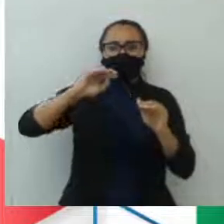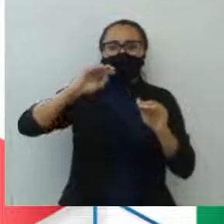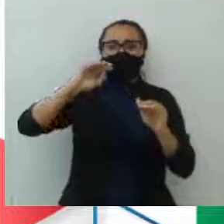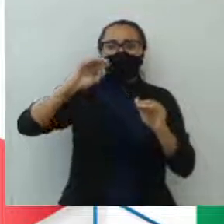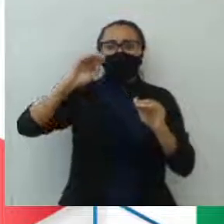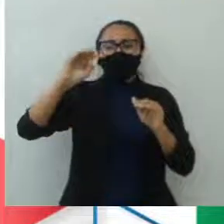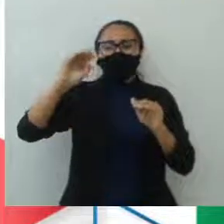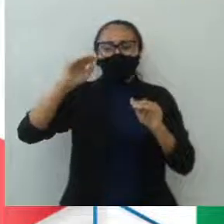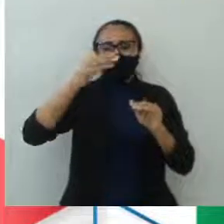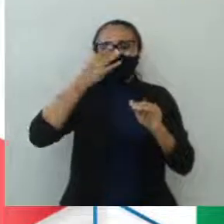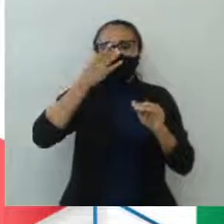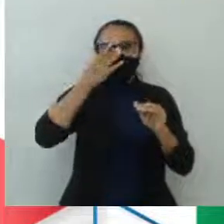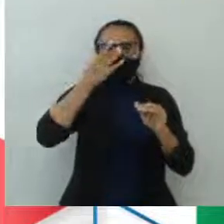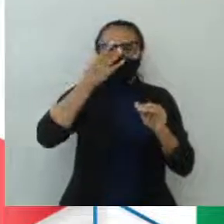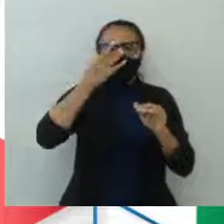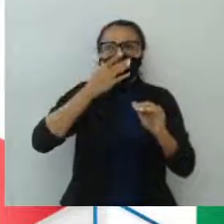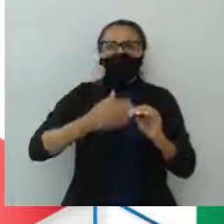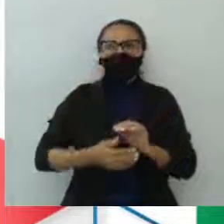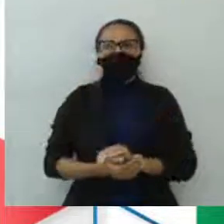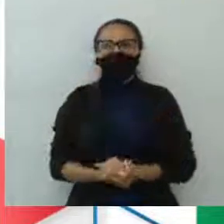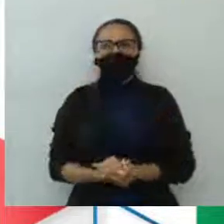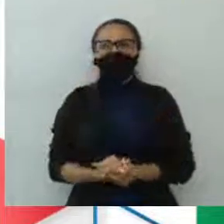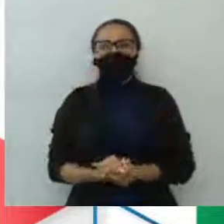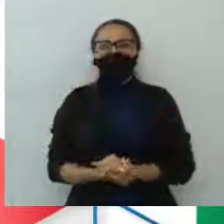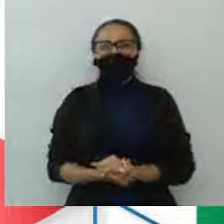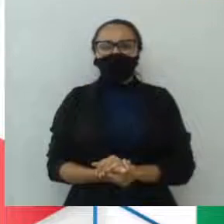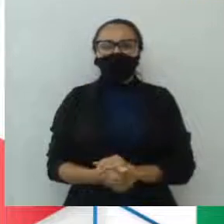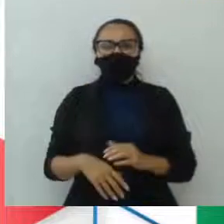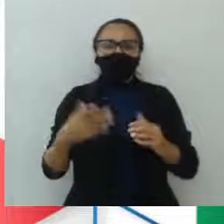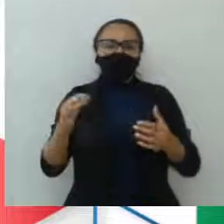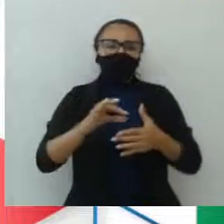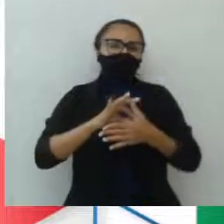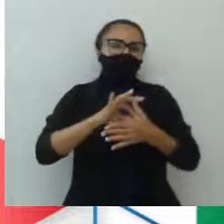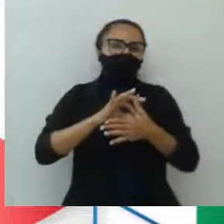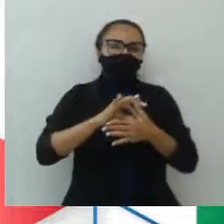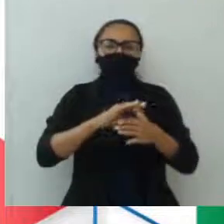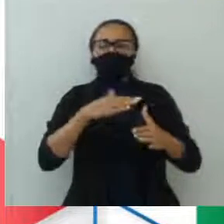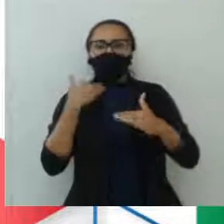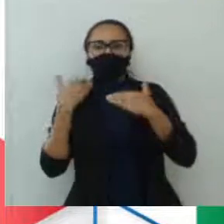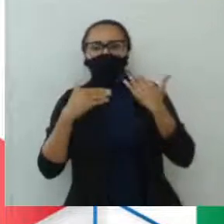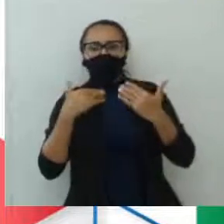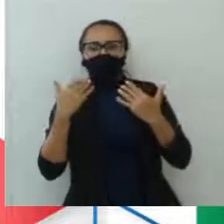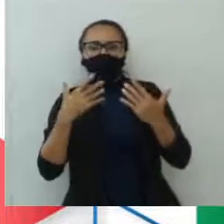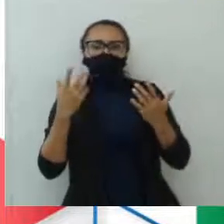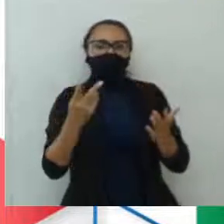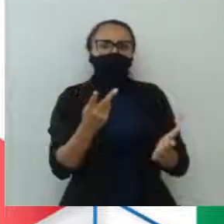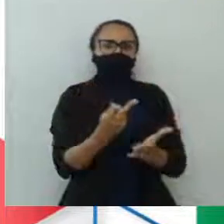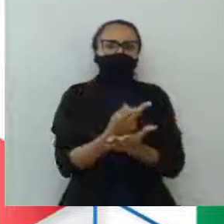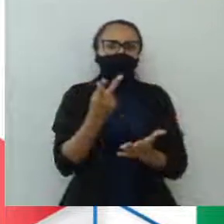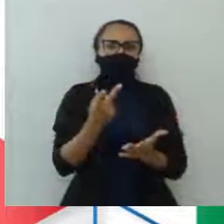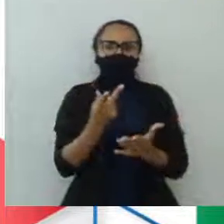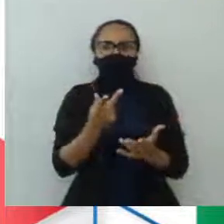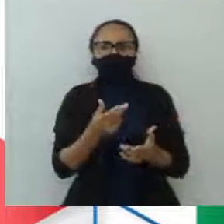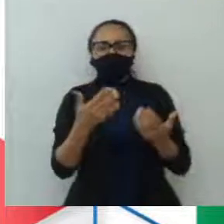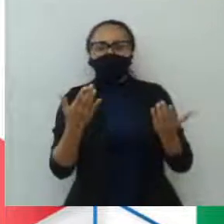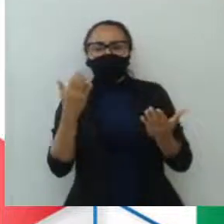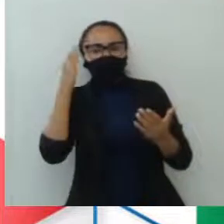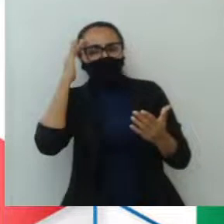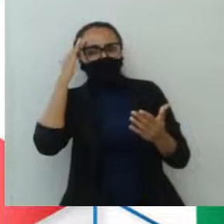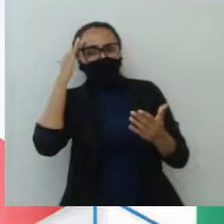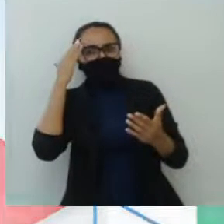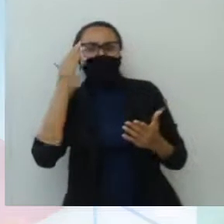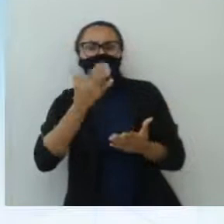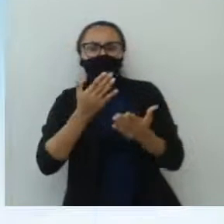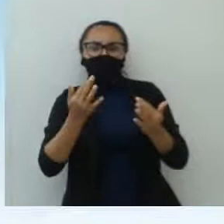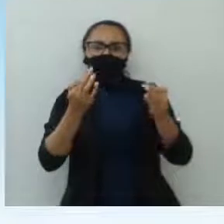do máximo até chegar ao ápice final, que é o clímax, que é quando o protagonista morre ou quando realmente acontece o desfecho do destino. Lembra que ele não pode